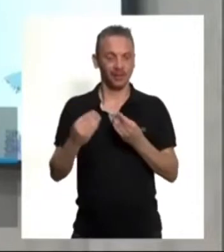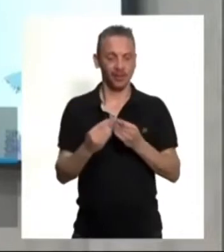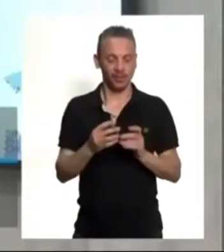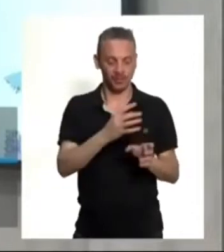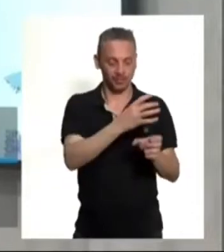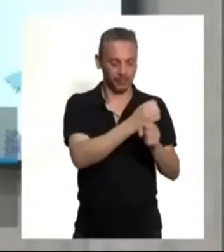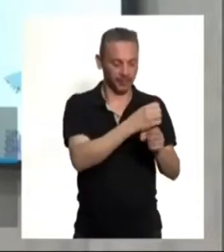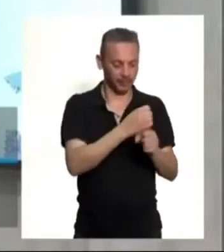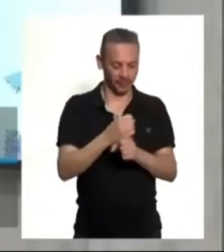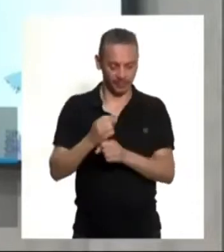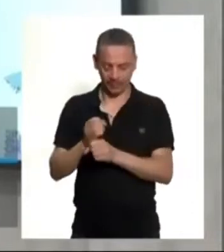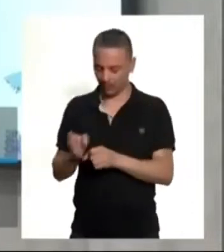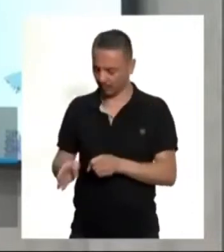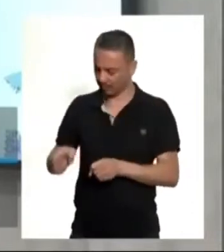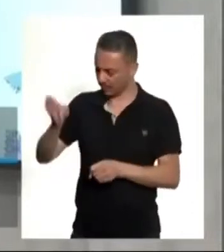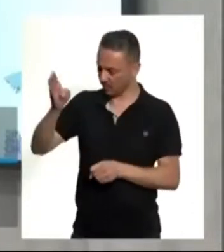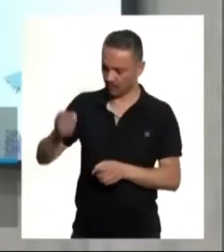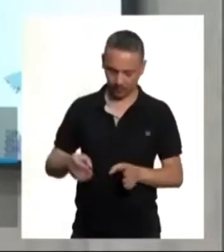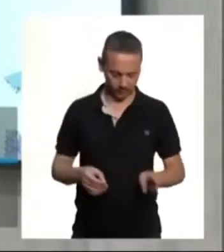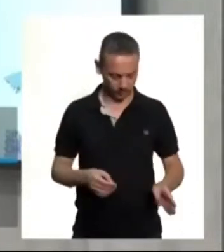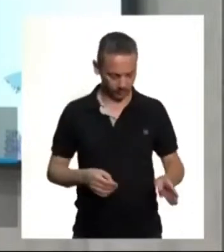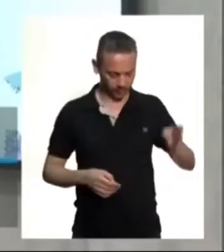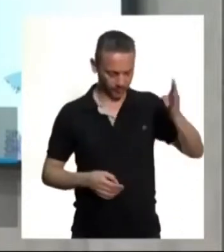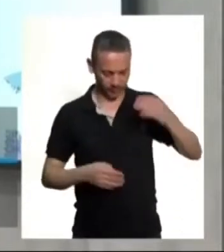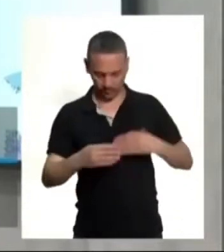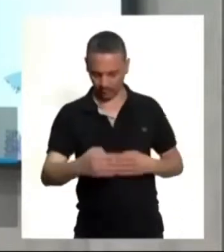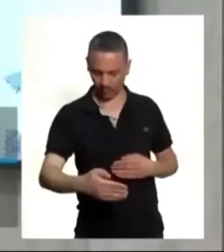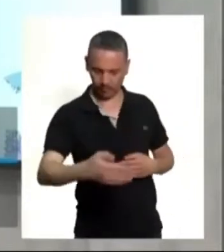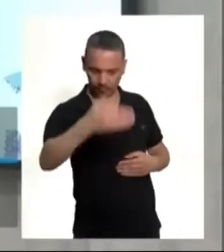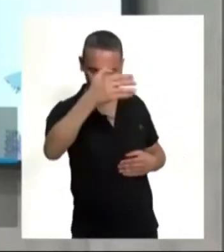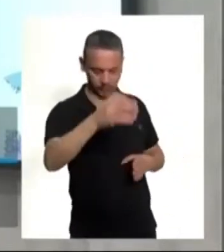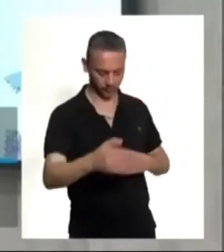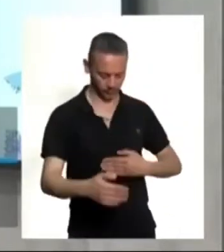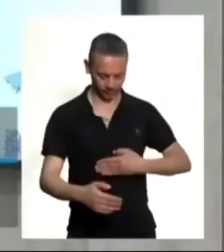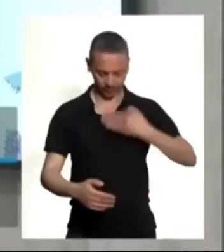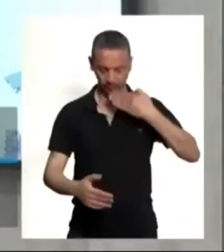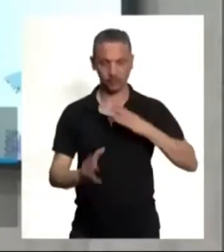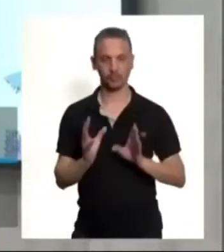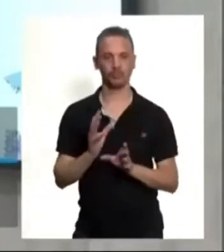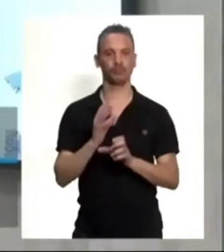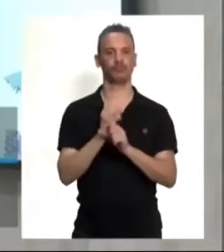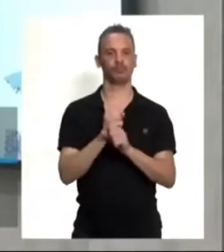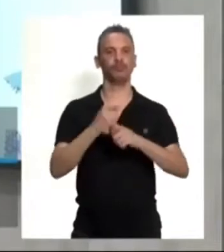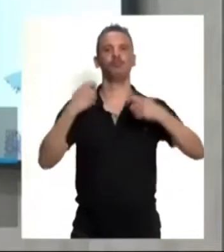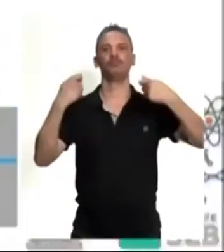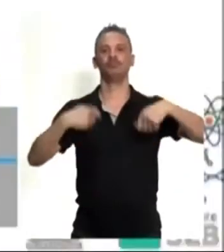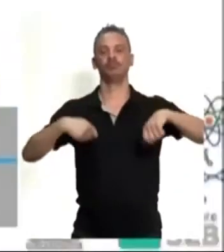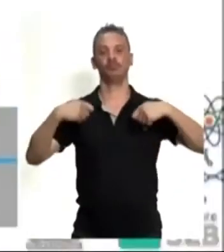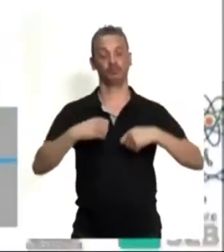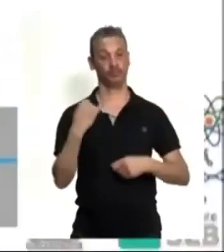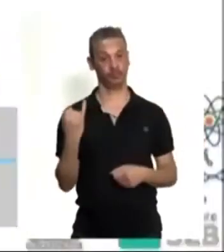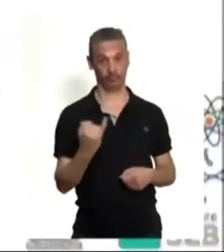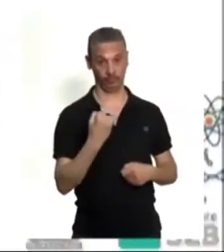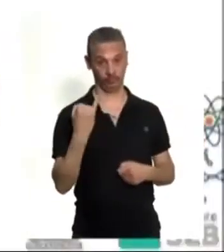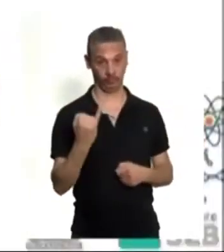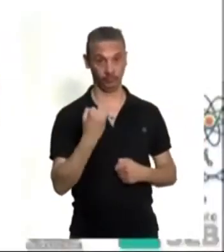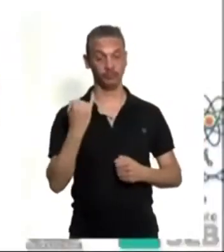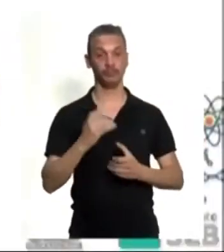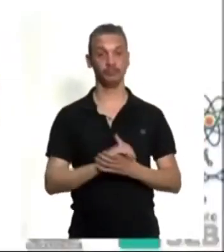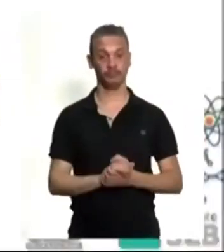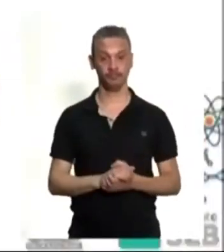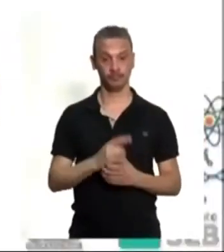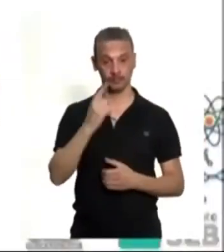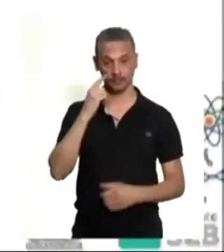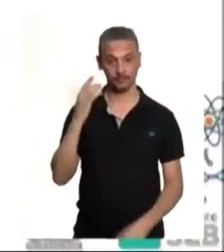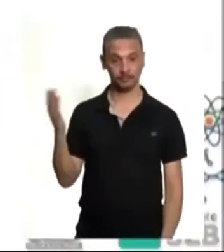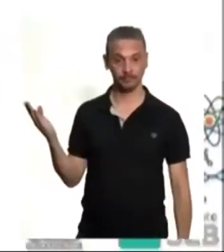de cada facezinha e somar tudo. A gente chama, então, de somatório das áreas das faces. Você,